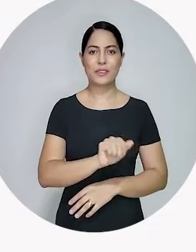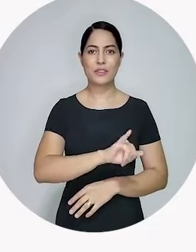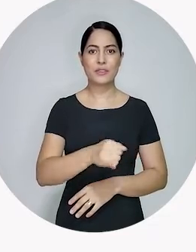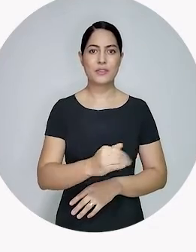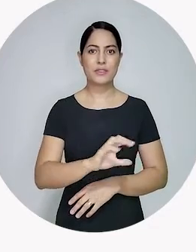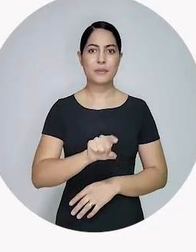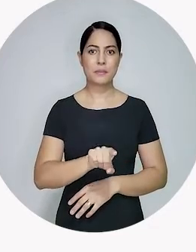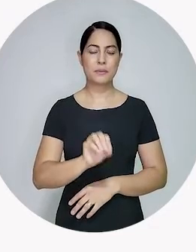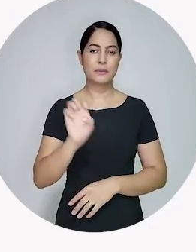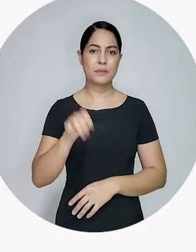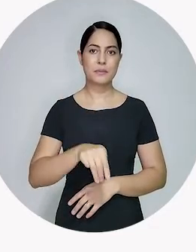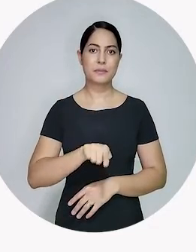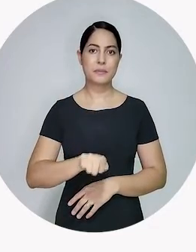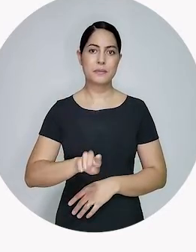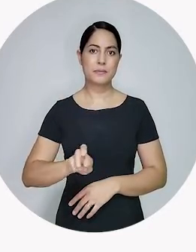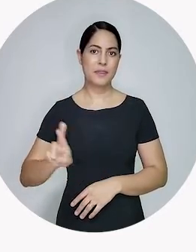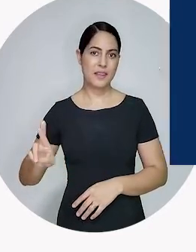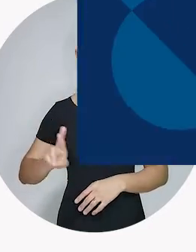em